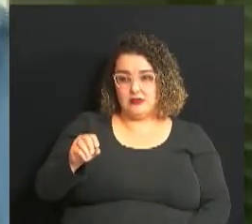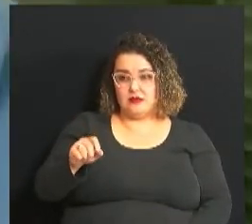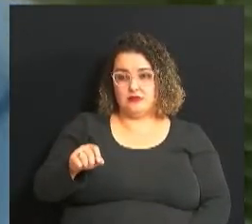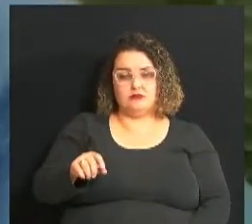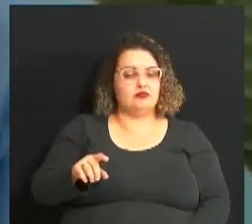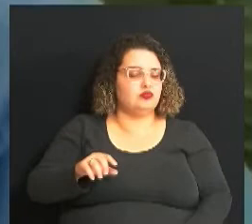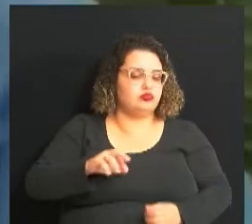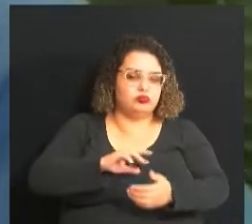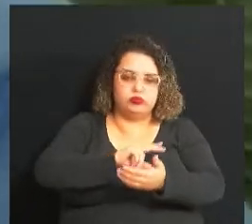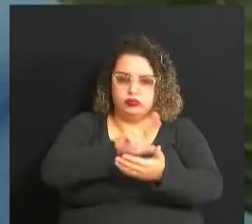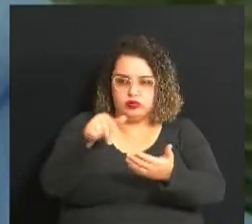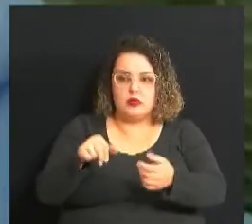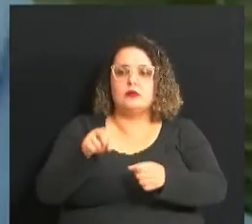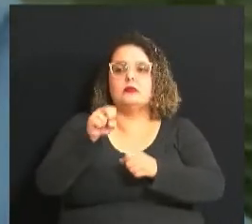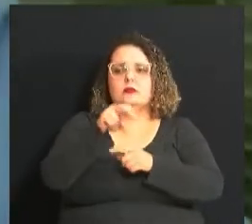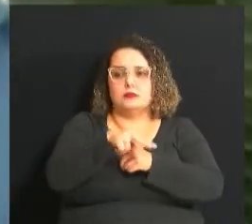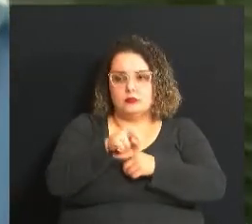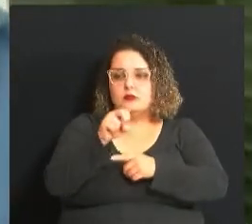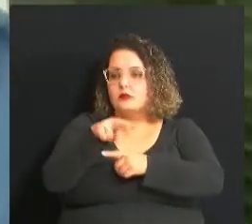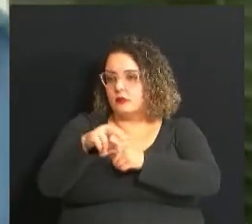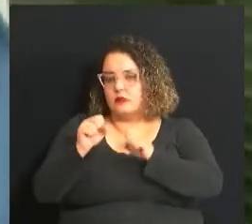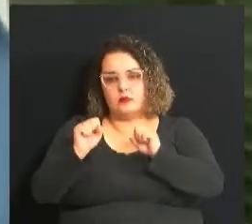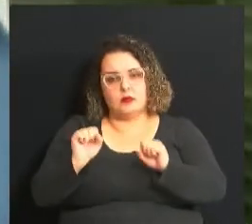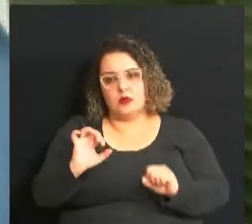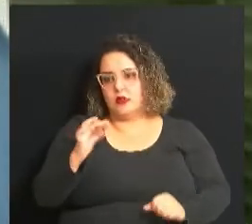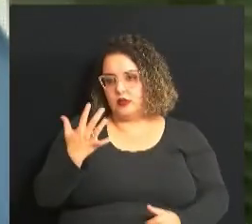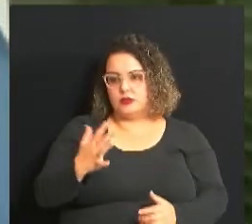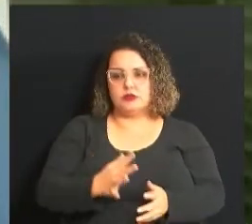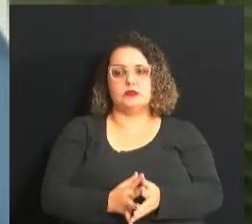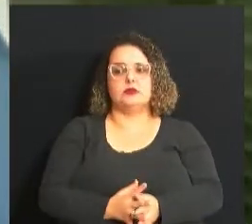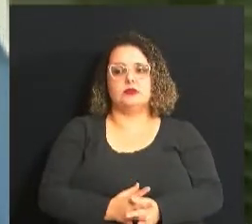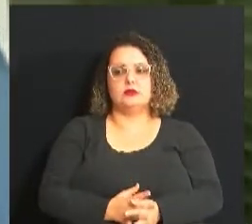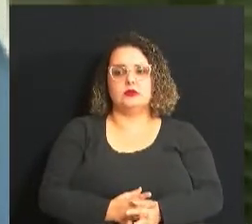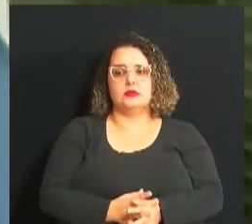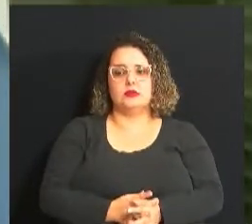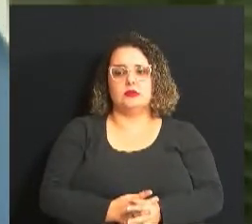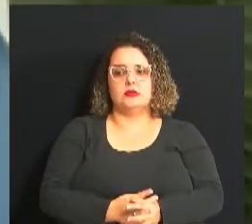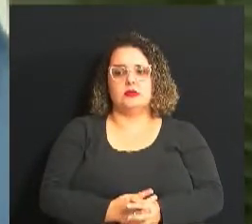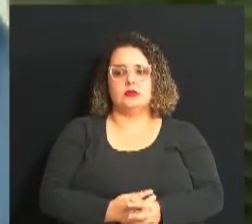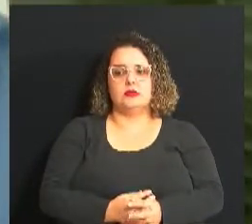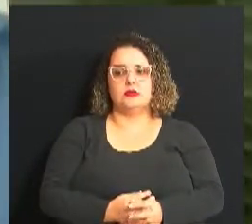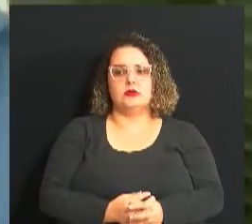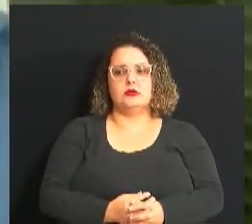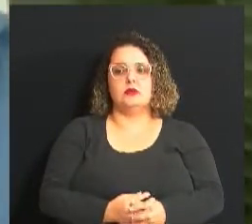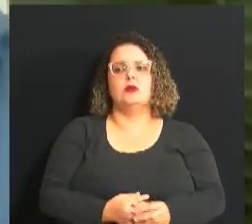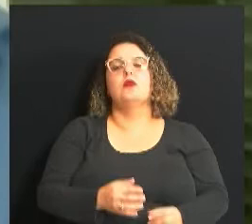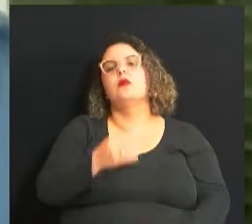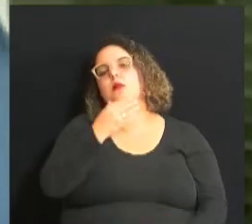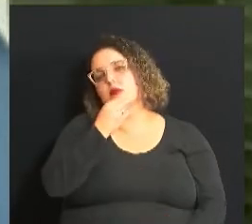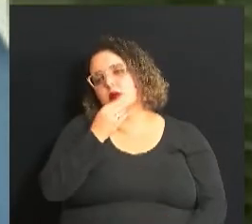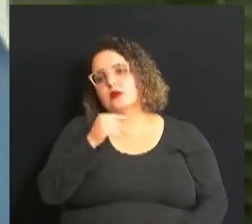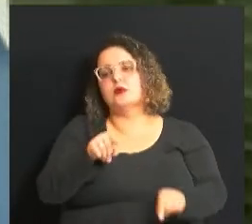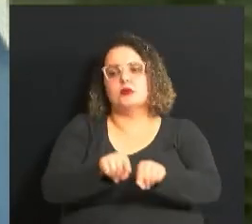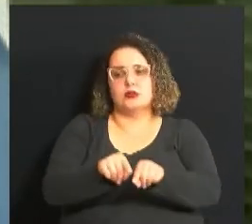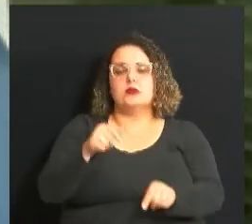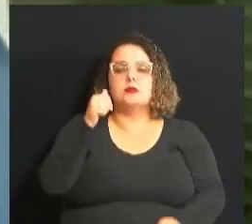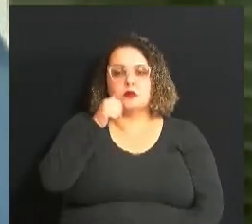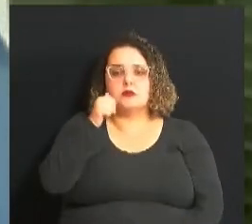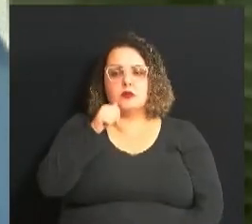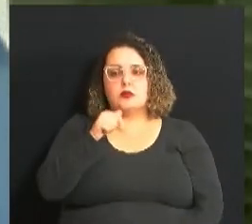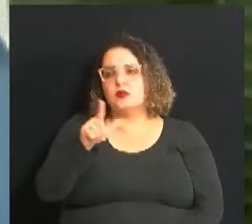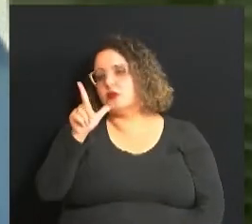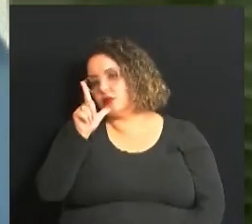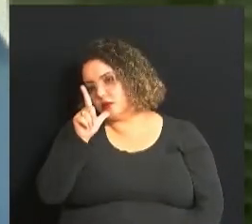origem viral, que elas podem acometer o órgão masculino e feminino logo após a